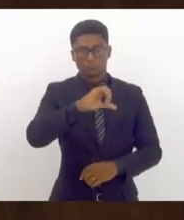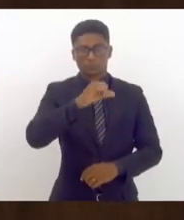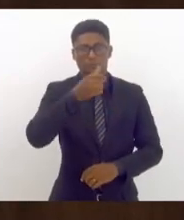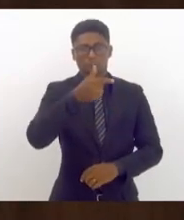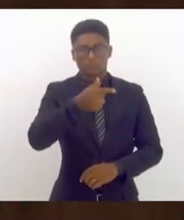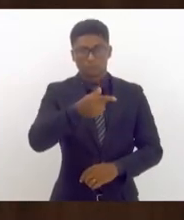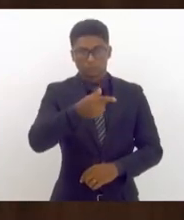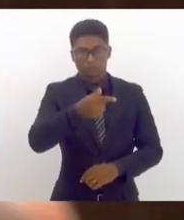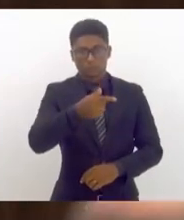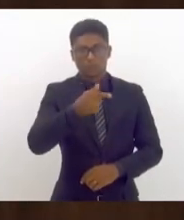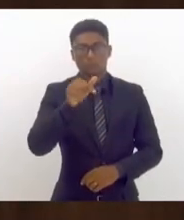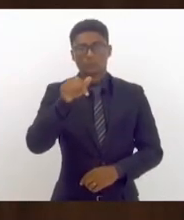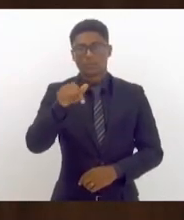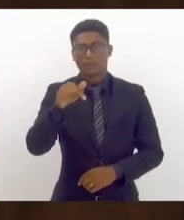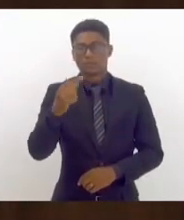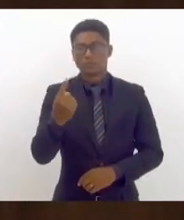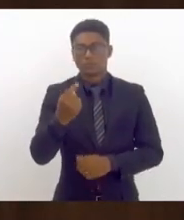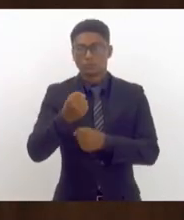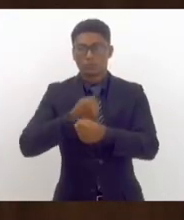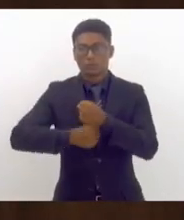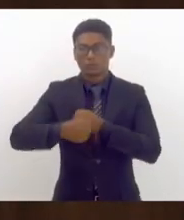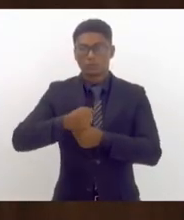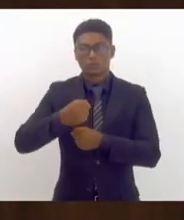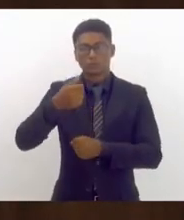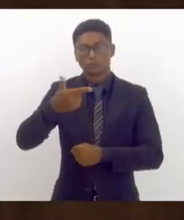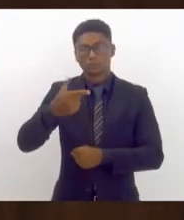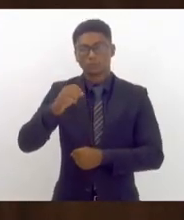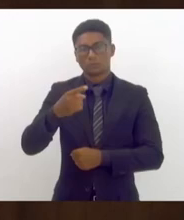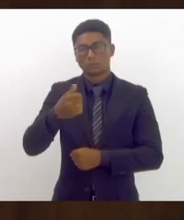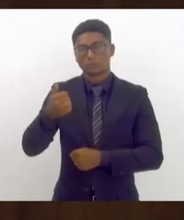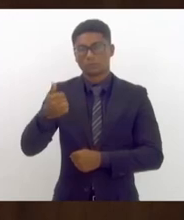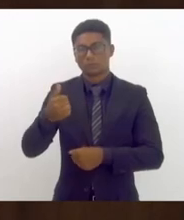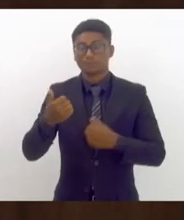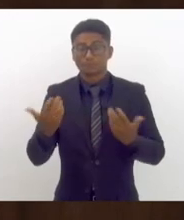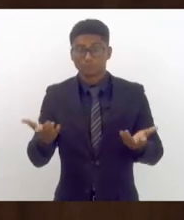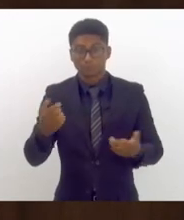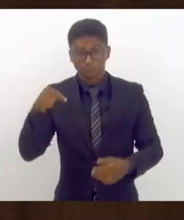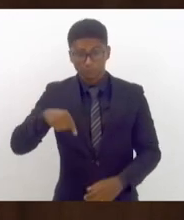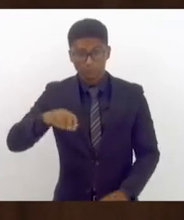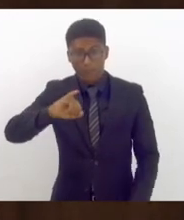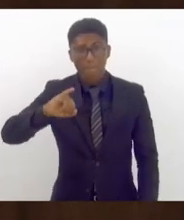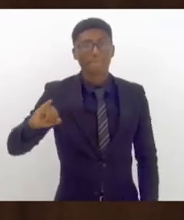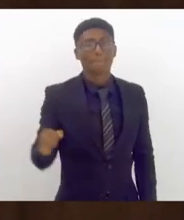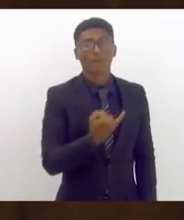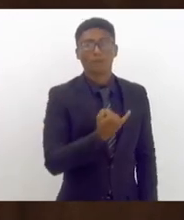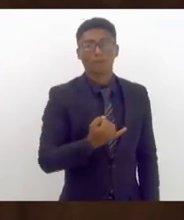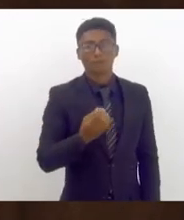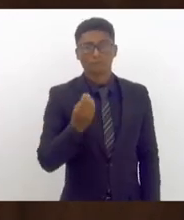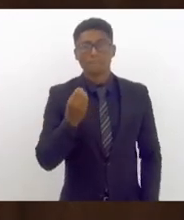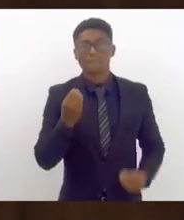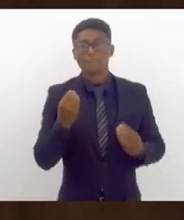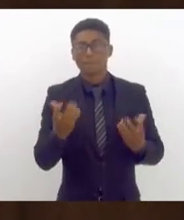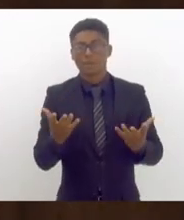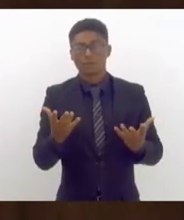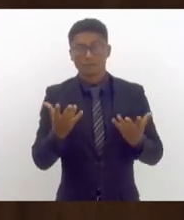de 2021. E aproveito, então, essa oportunidade, né, para falar